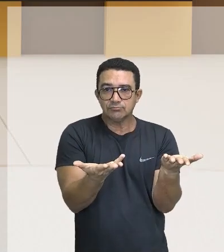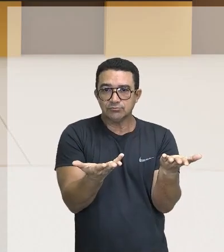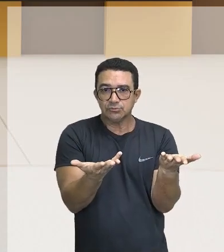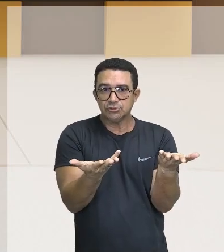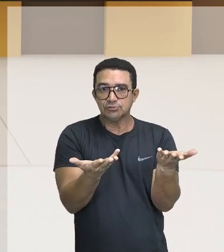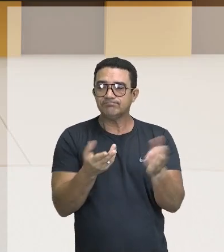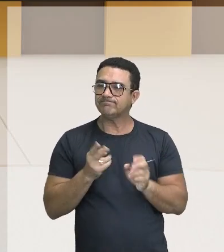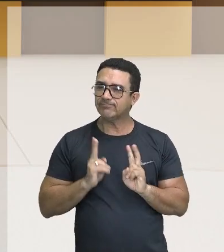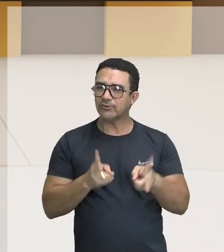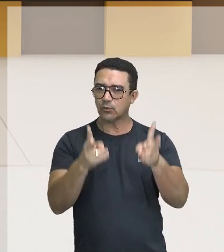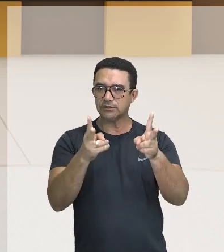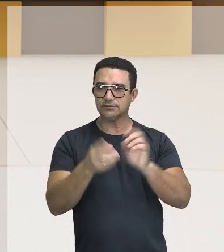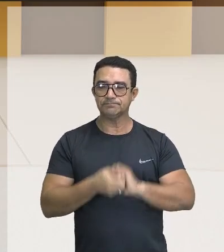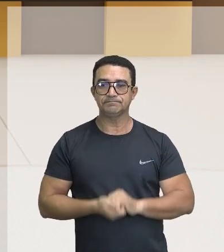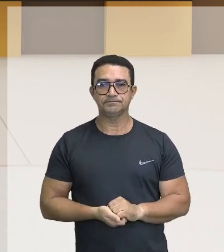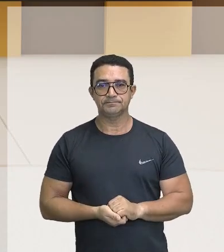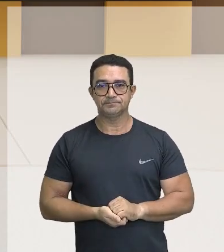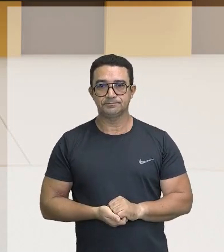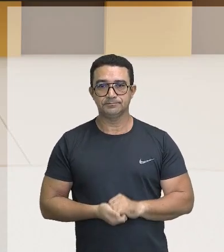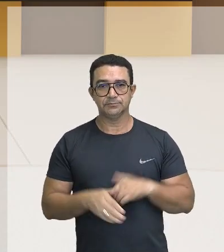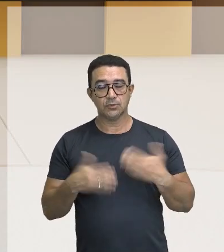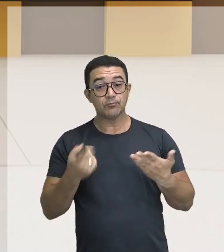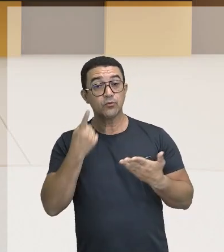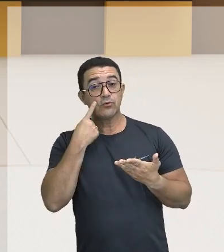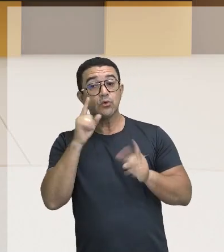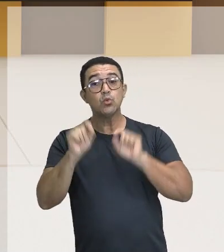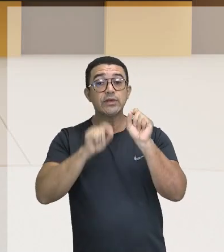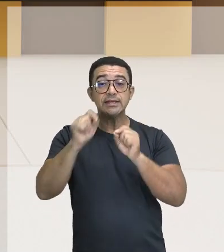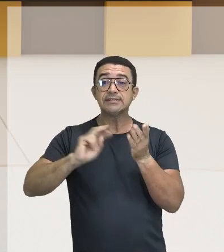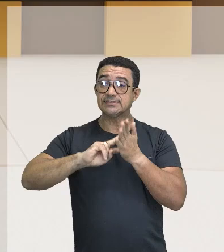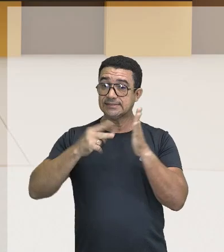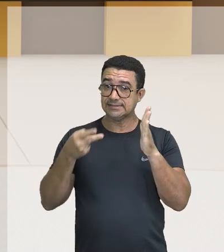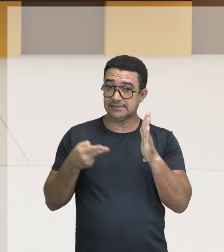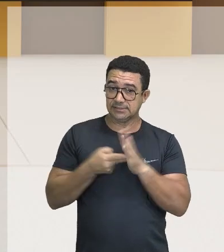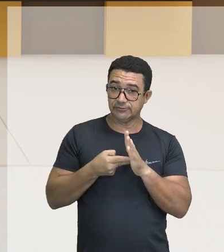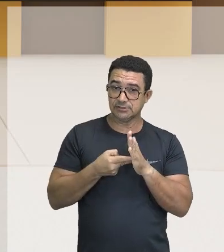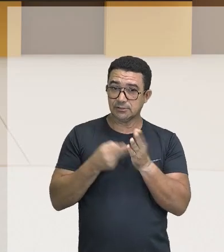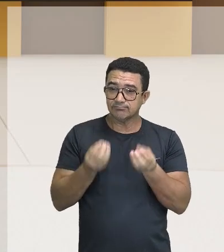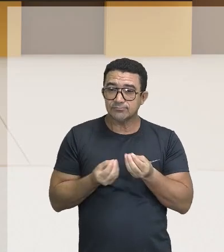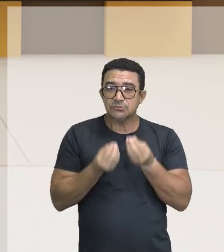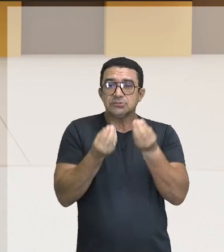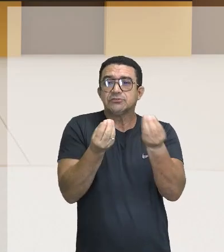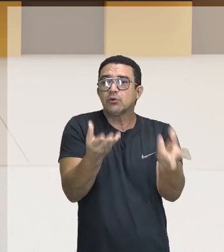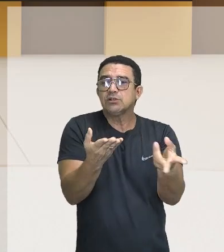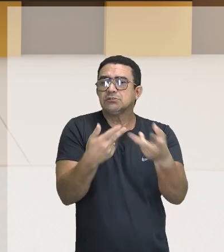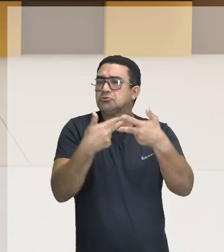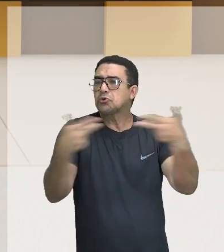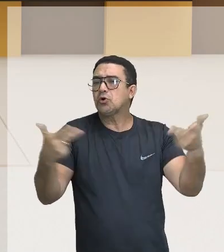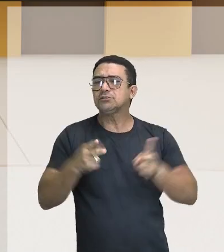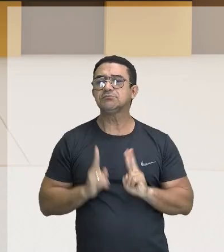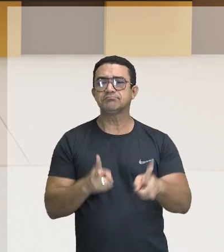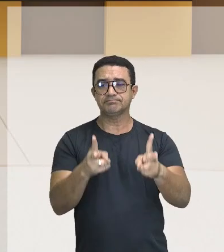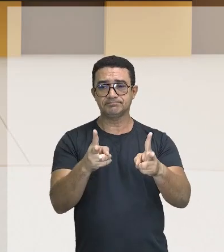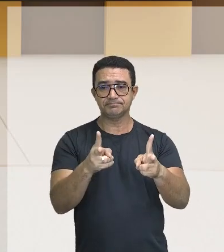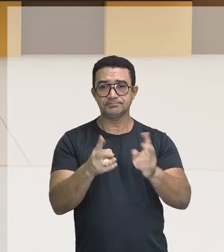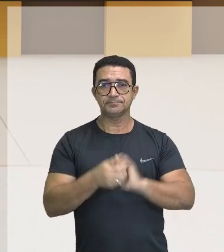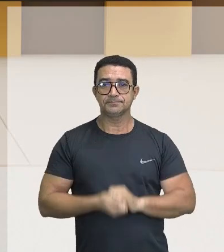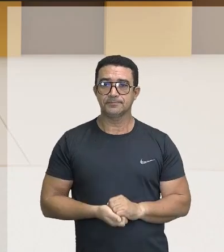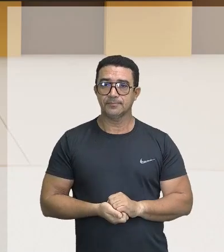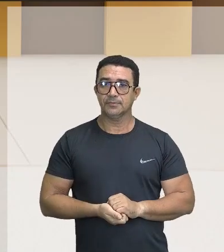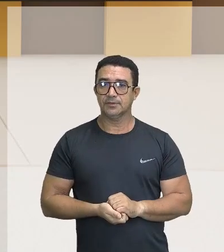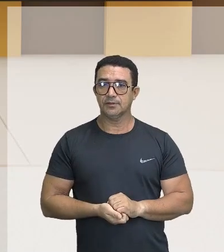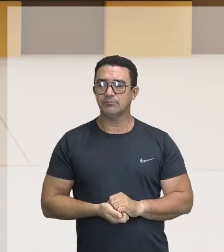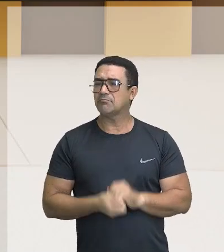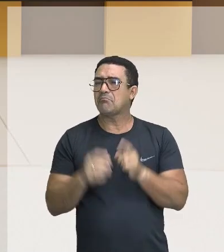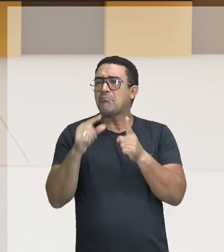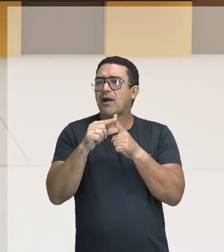frequências. Mas então, vamos ver o que significa essa distribuição de frequências. Começando por